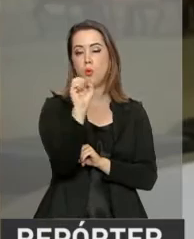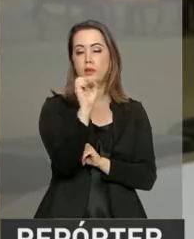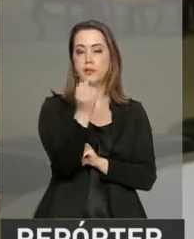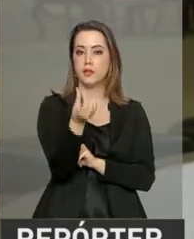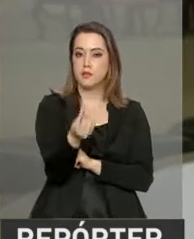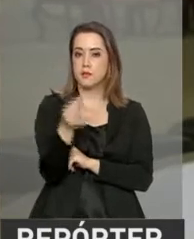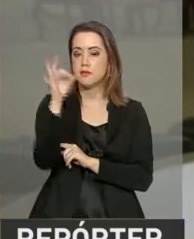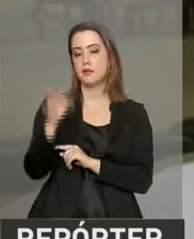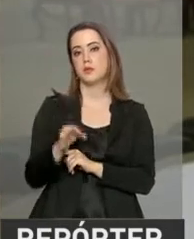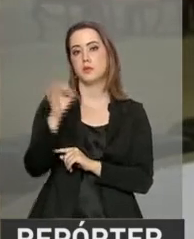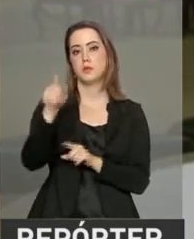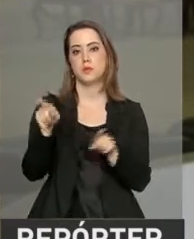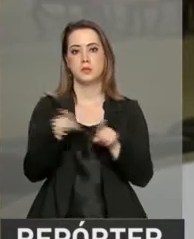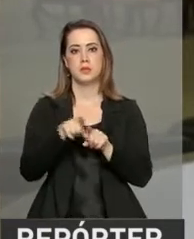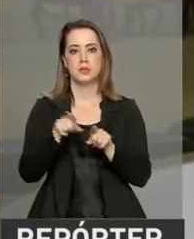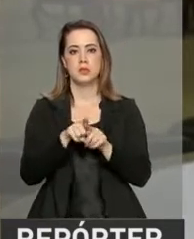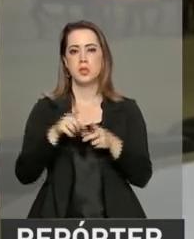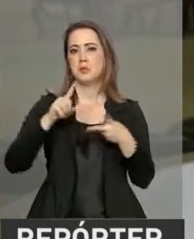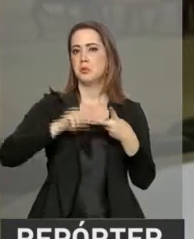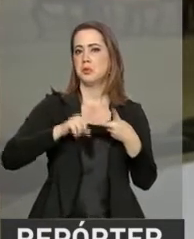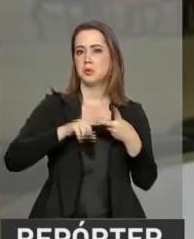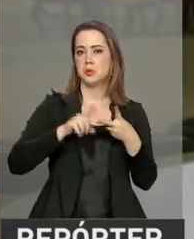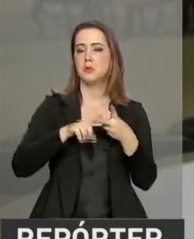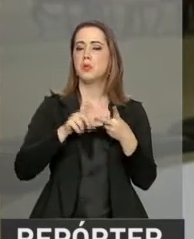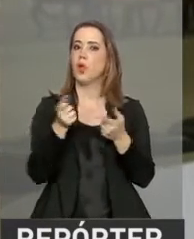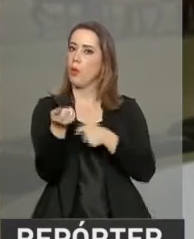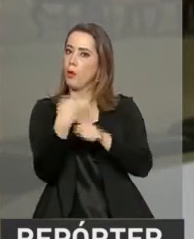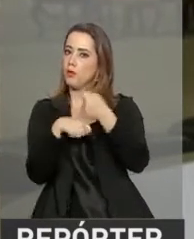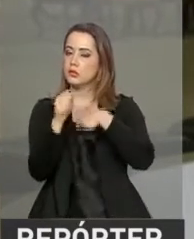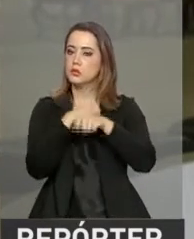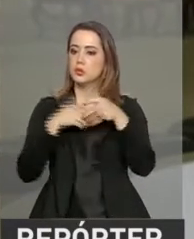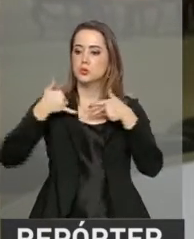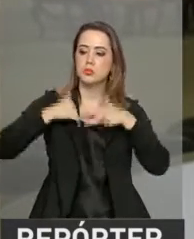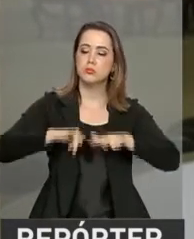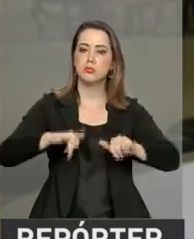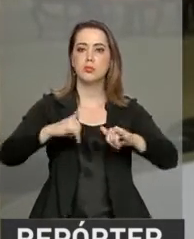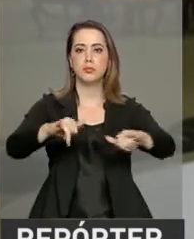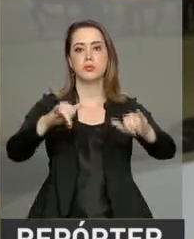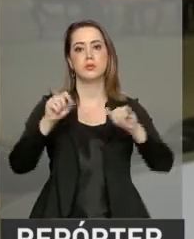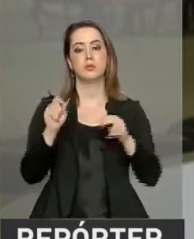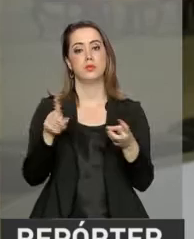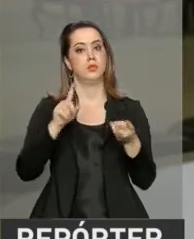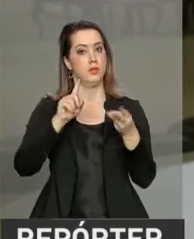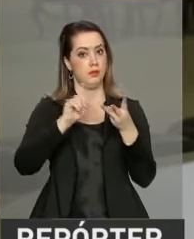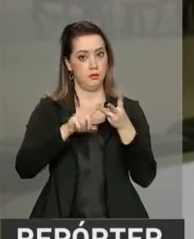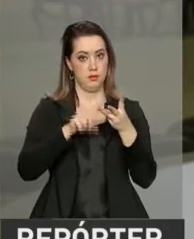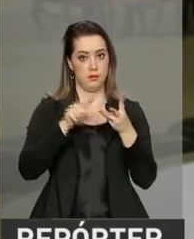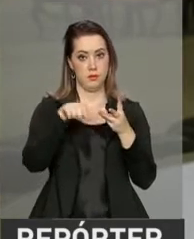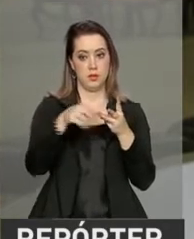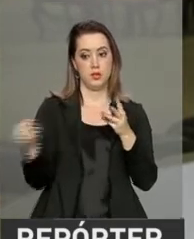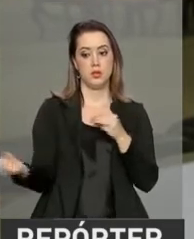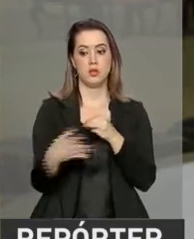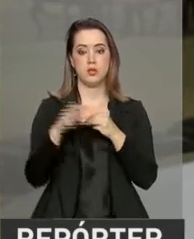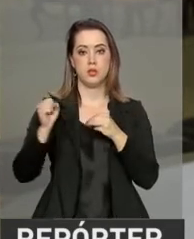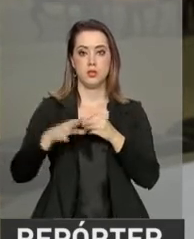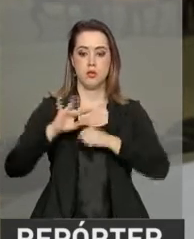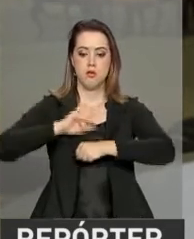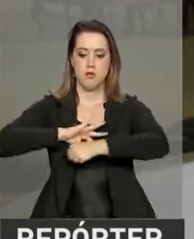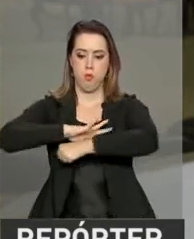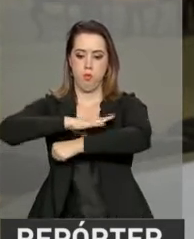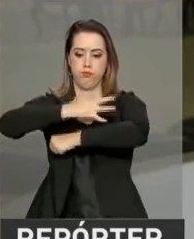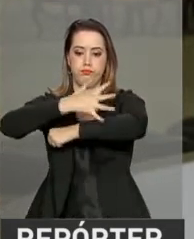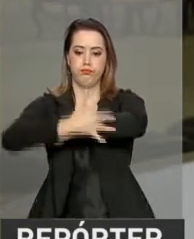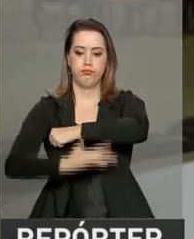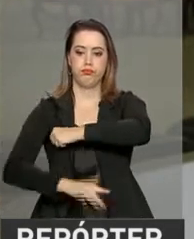menor demanda procura por energia e por último a questão da entrada em operação de novas usinas